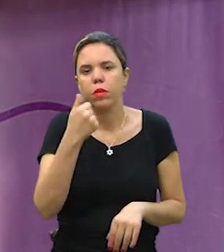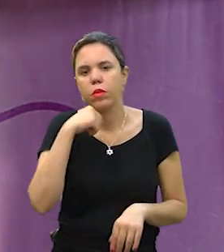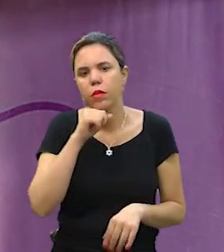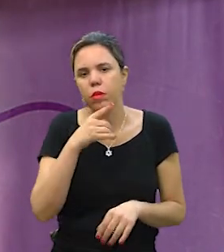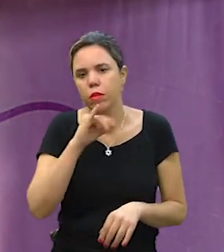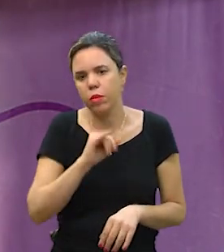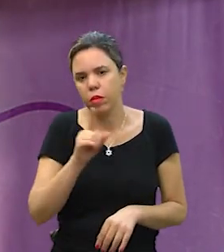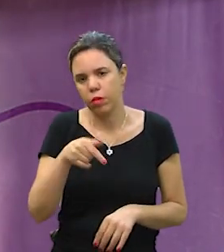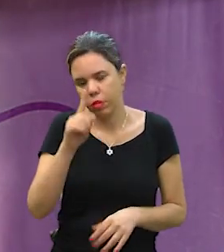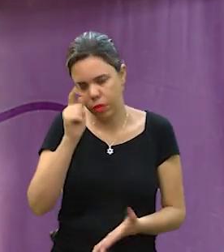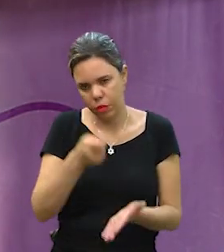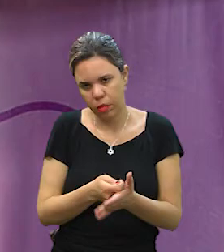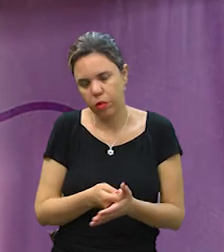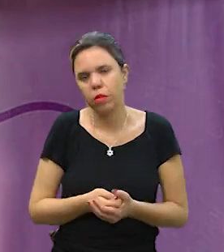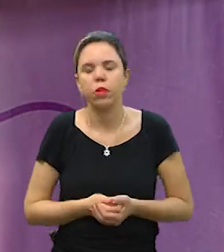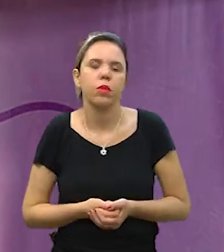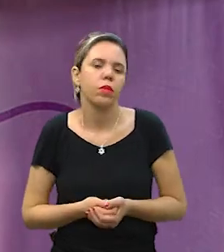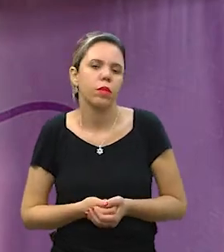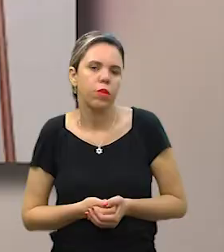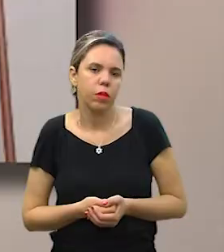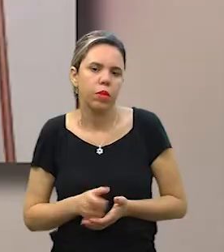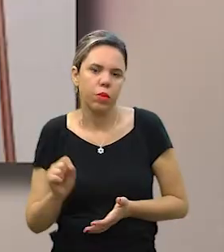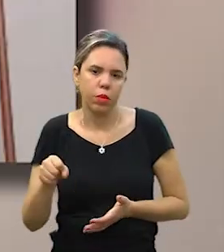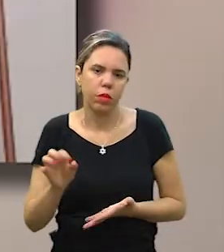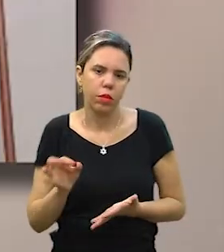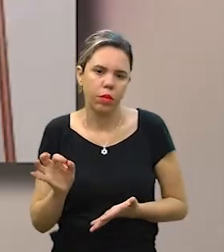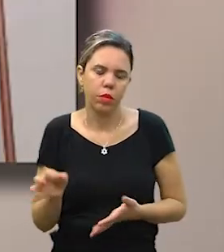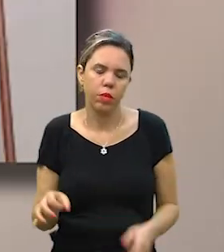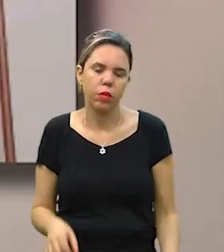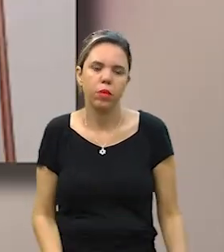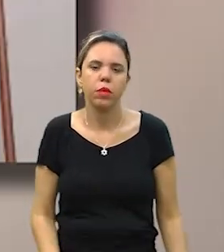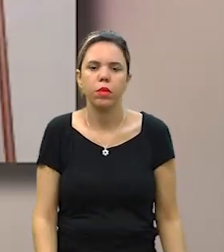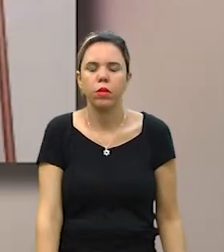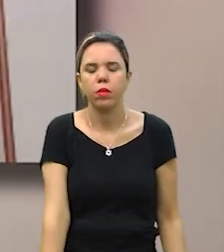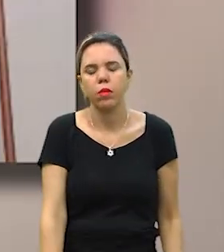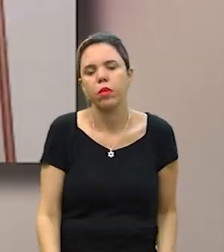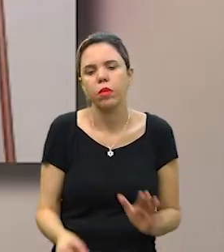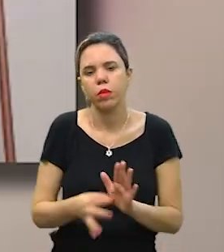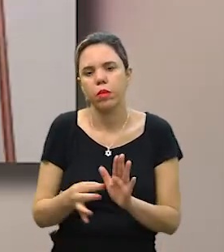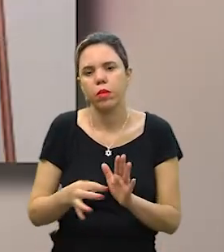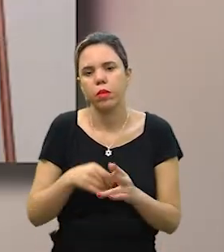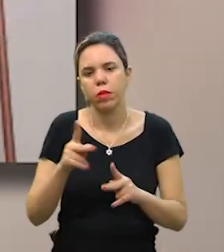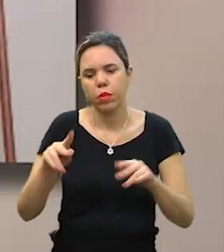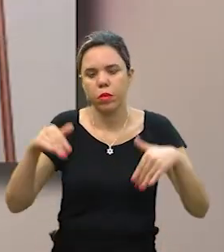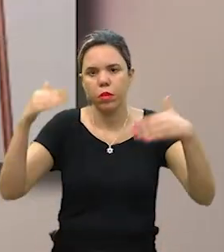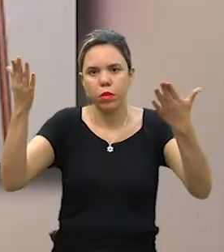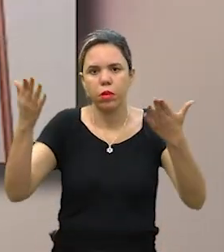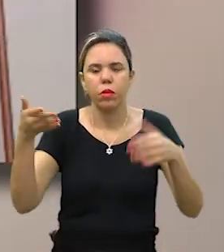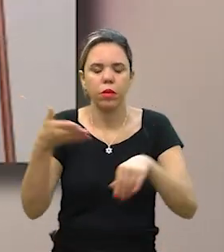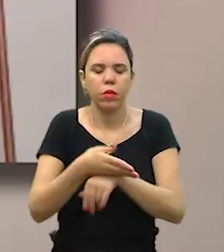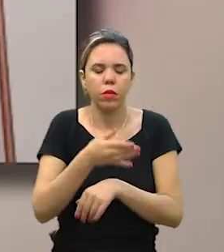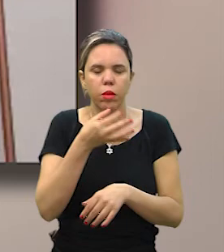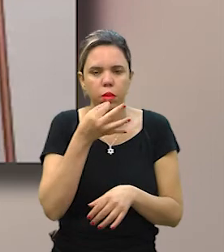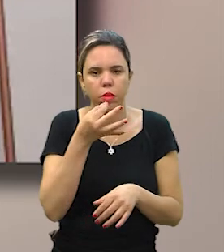da mãe e do pai é o que vale. Exato, Viviane. As opiniões externas,